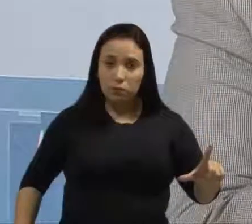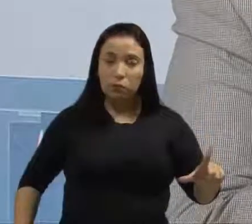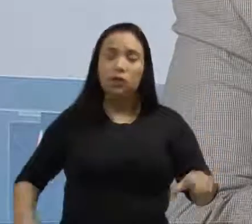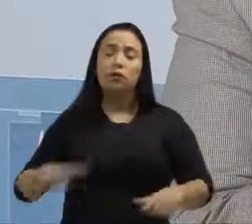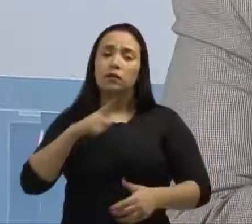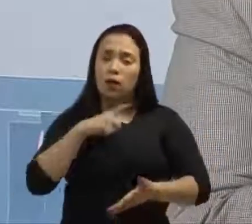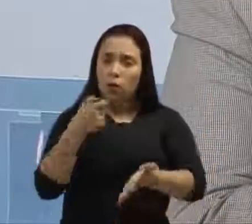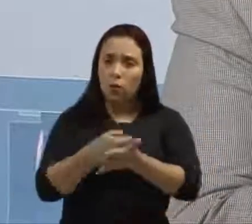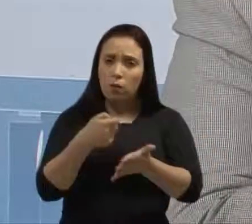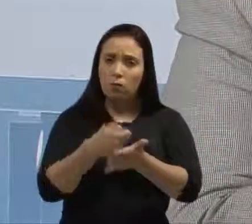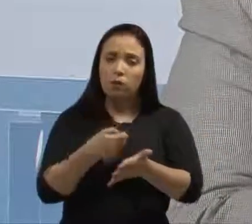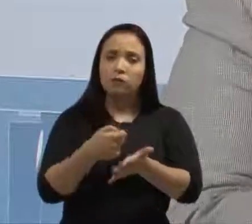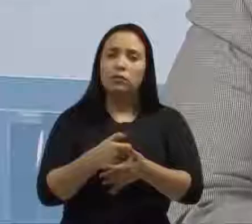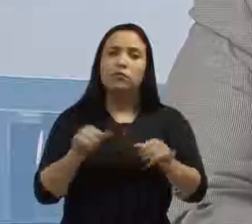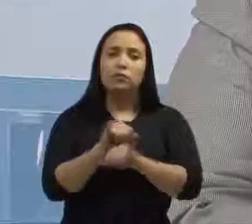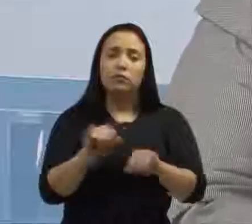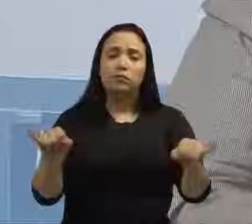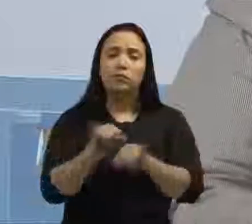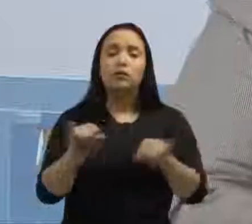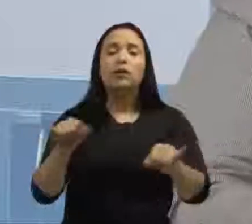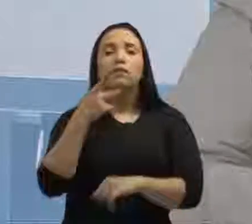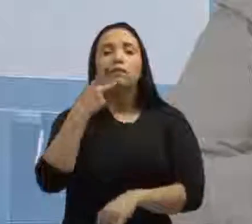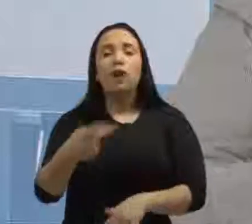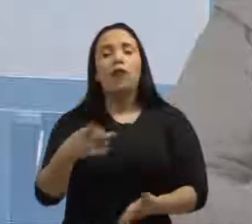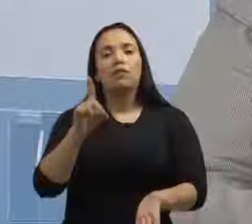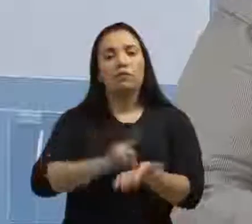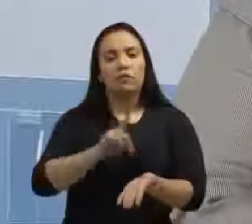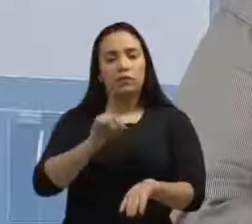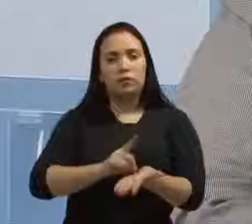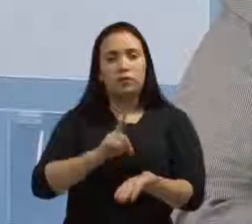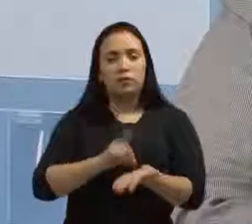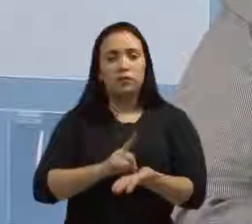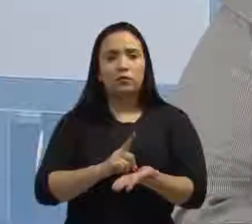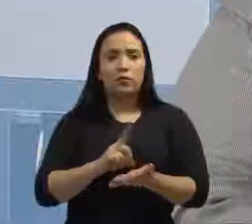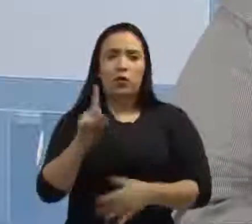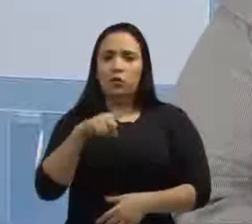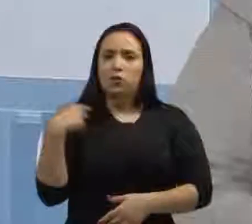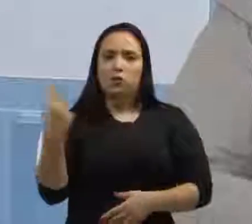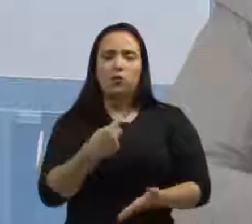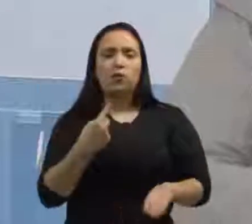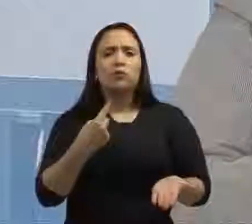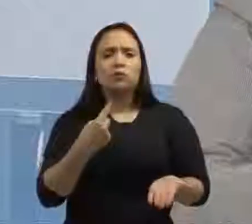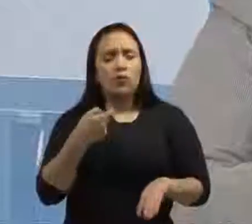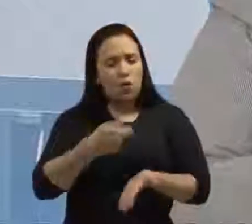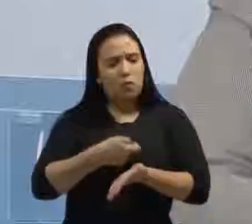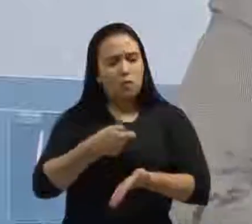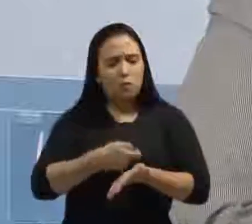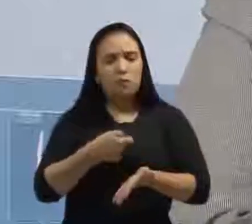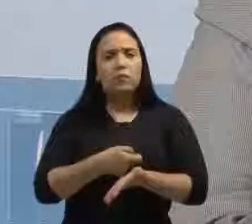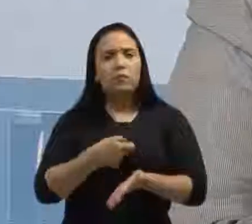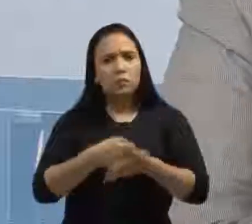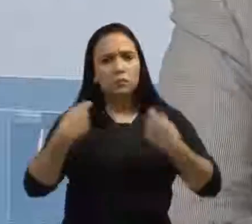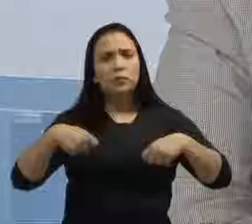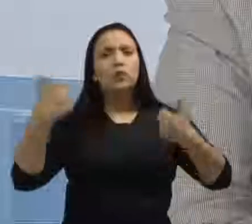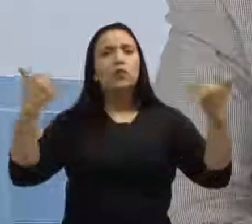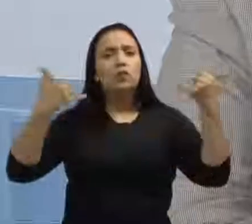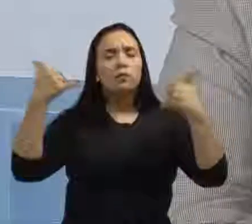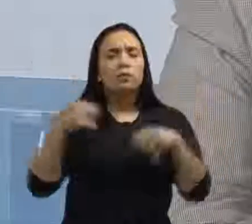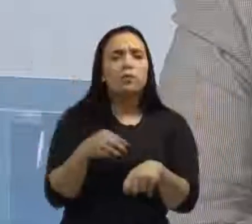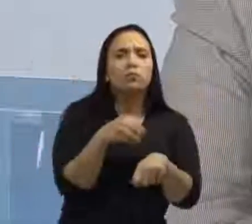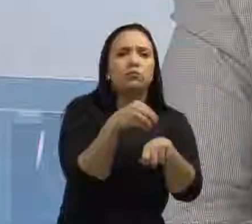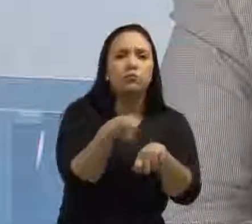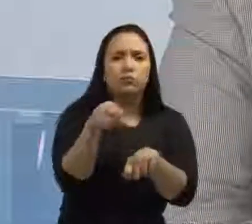pública como a nossa, que nós temos obrigação só de falar o que é claro, o que é verdadeiro. E a gente não está fazendo nada demais aqui, não. É nossa